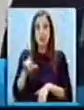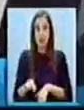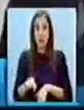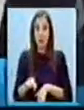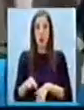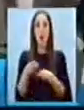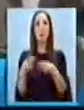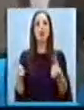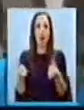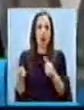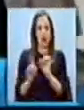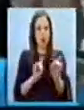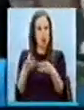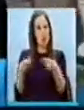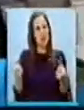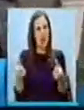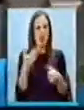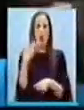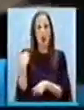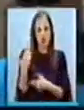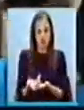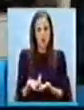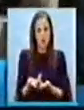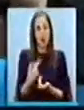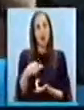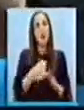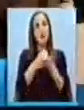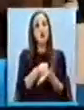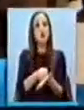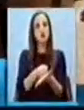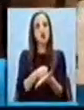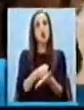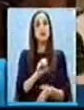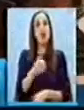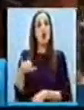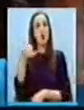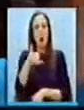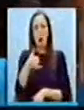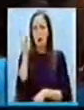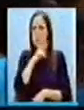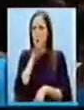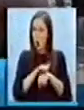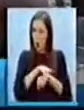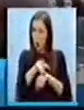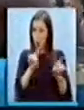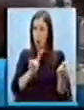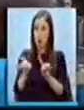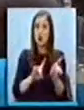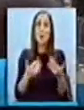mercadorias, porque neste setor dá-se um grande contributo para as emissões dos gases com efeito de estufa. Mas não só, é